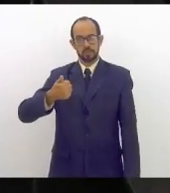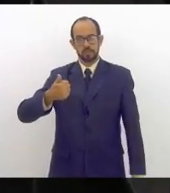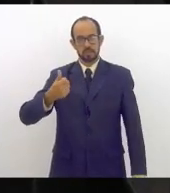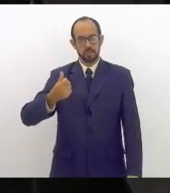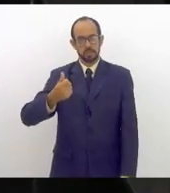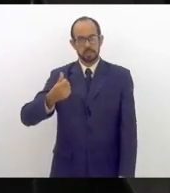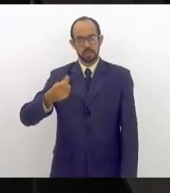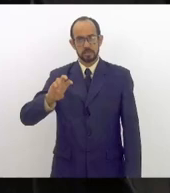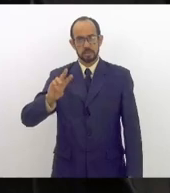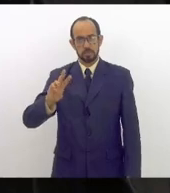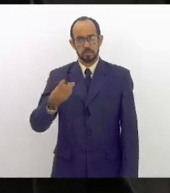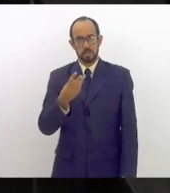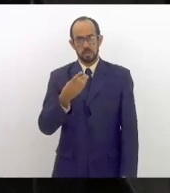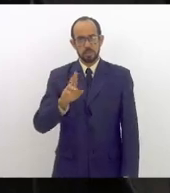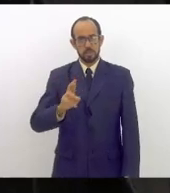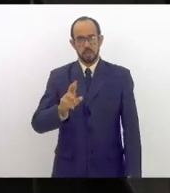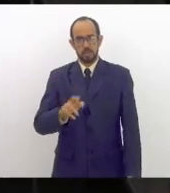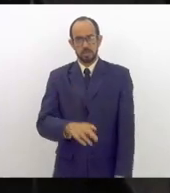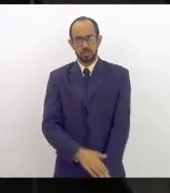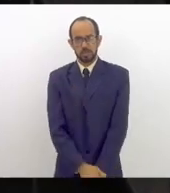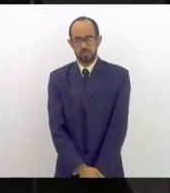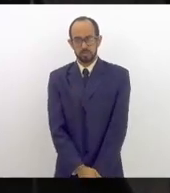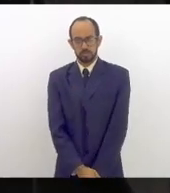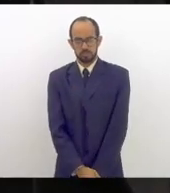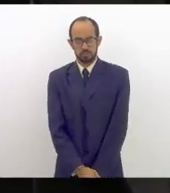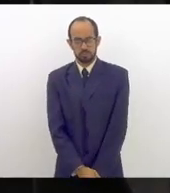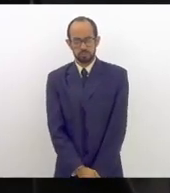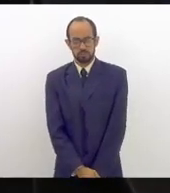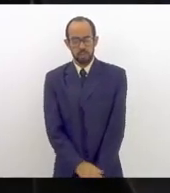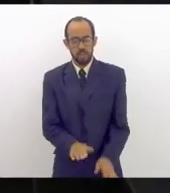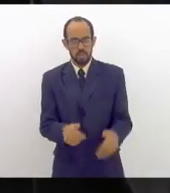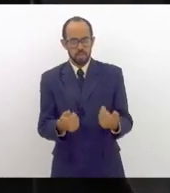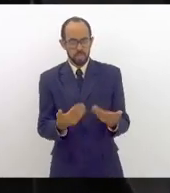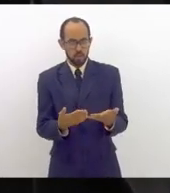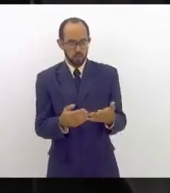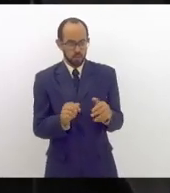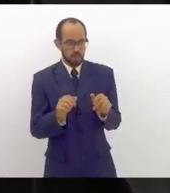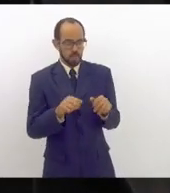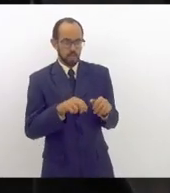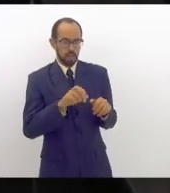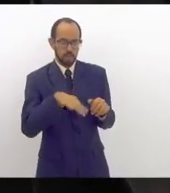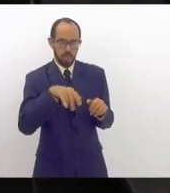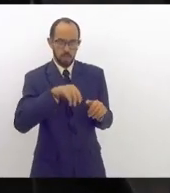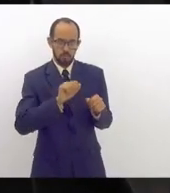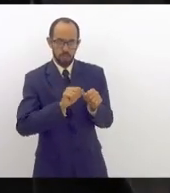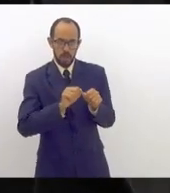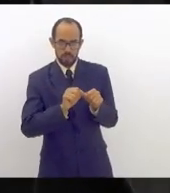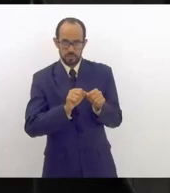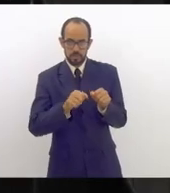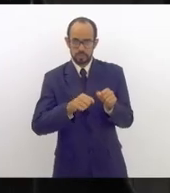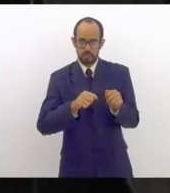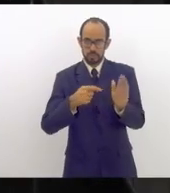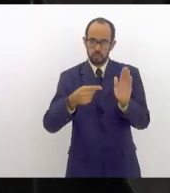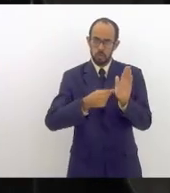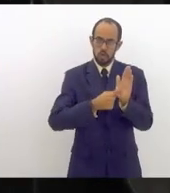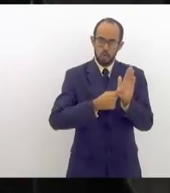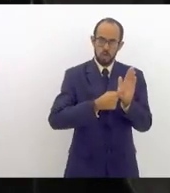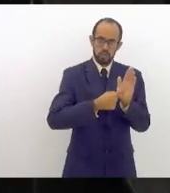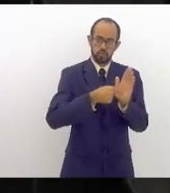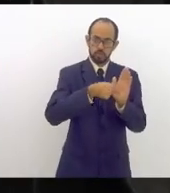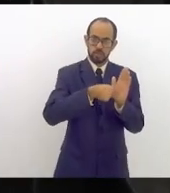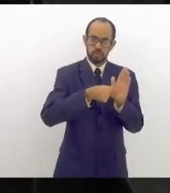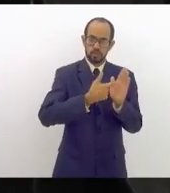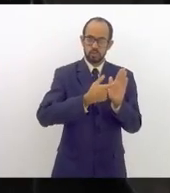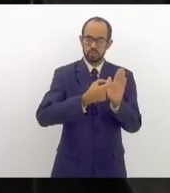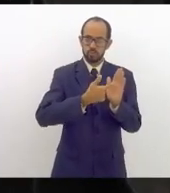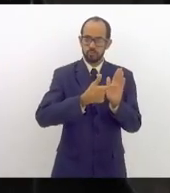milhões de reais. Então, quem faz essas estimativas das perdas em 2023